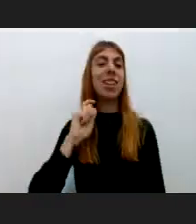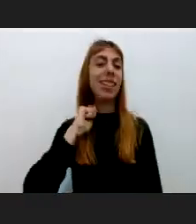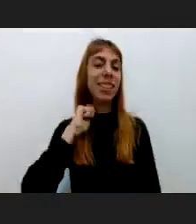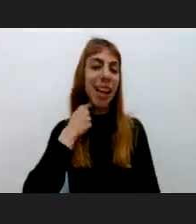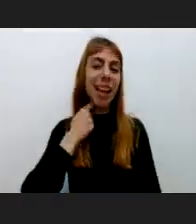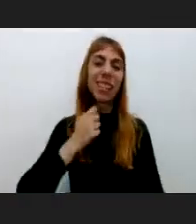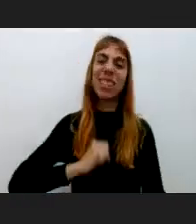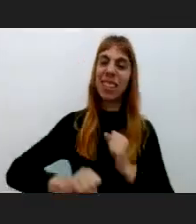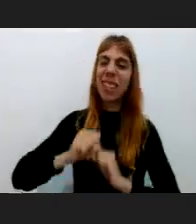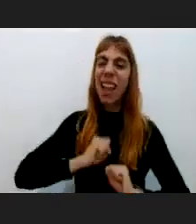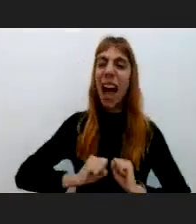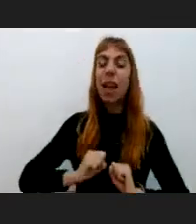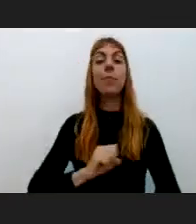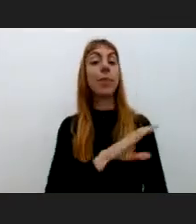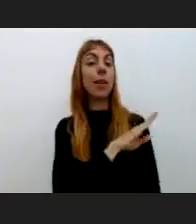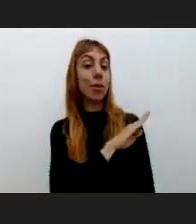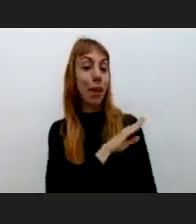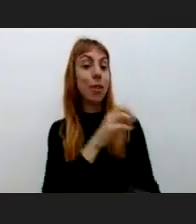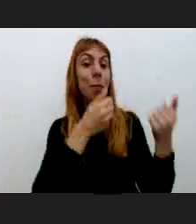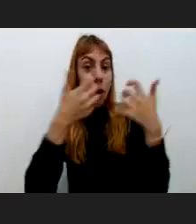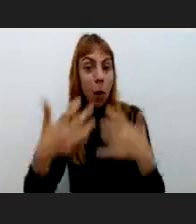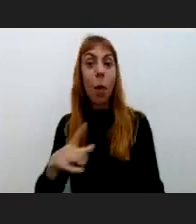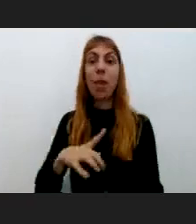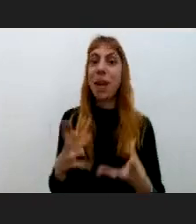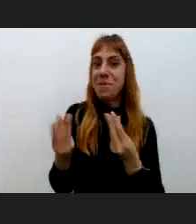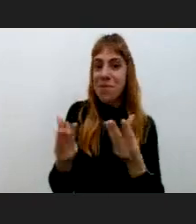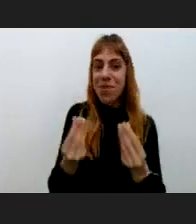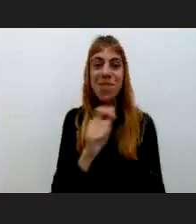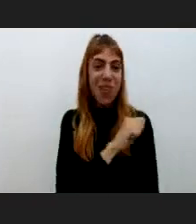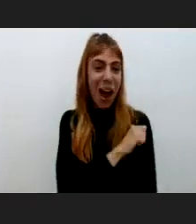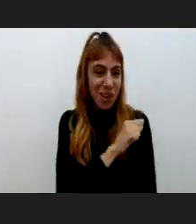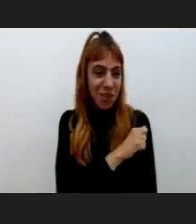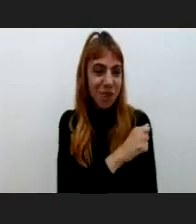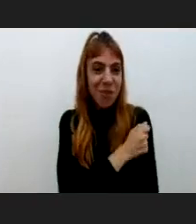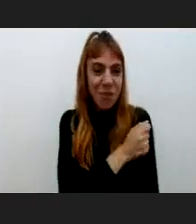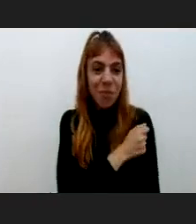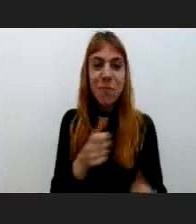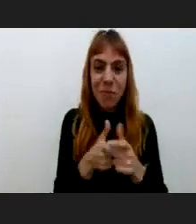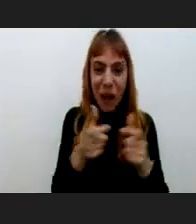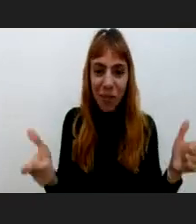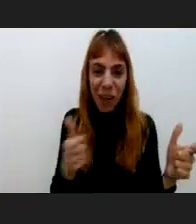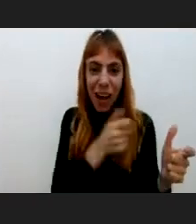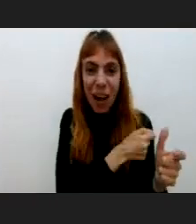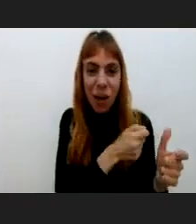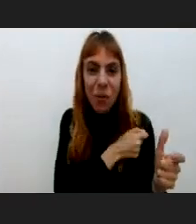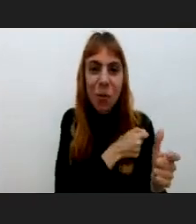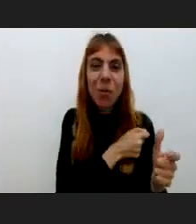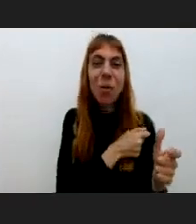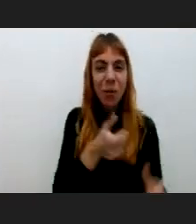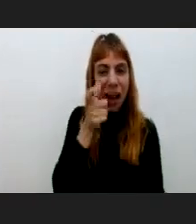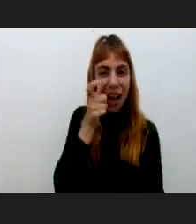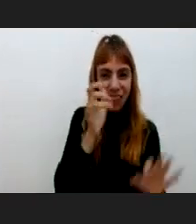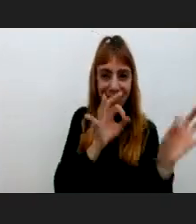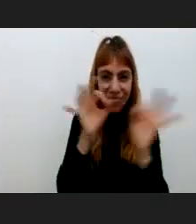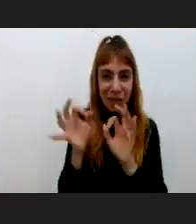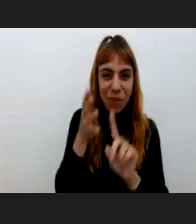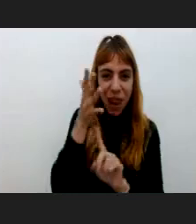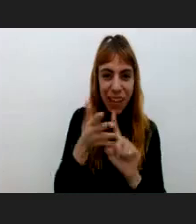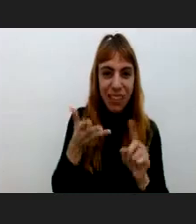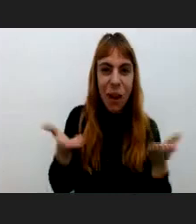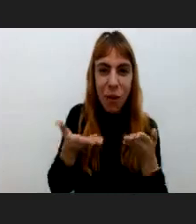que são alunos que estão assistindo, né? eh, essa palestra. Na